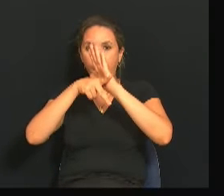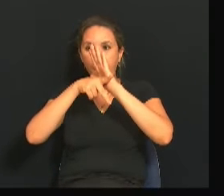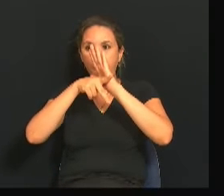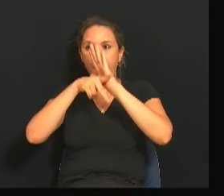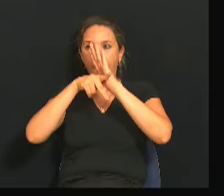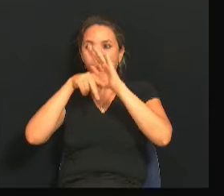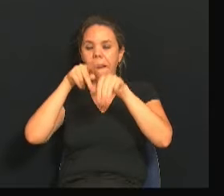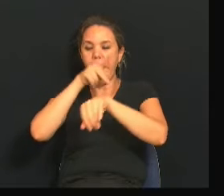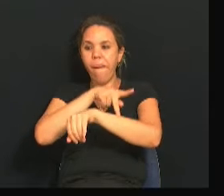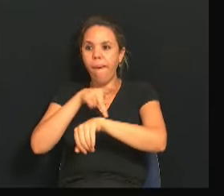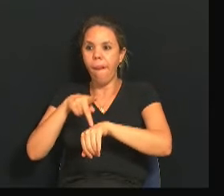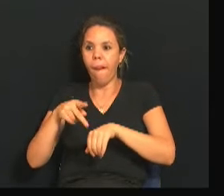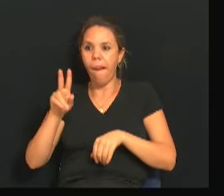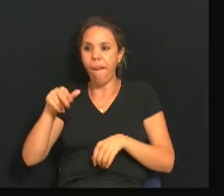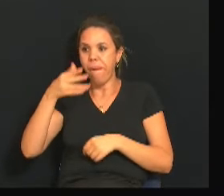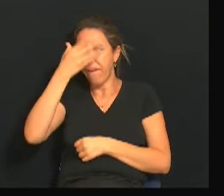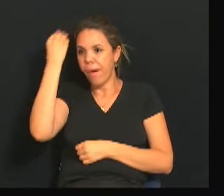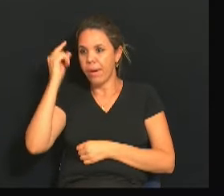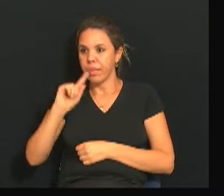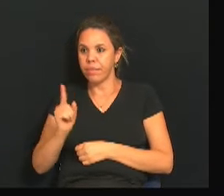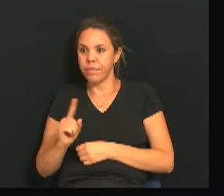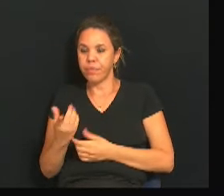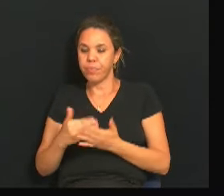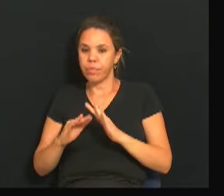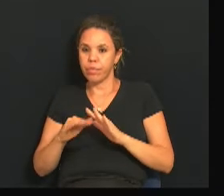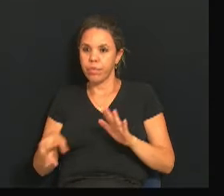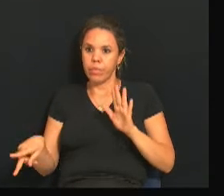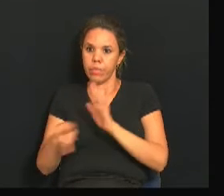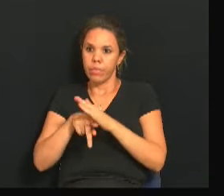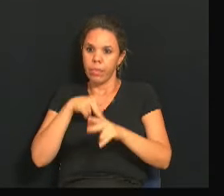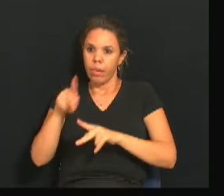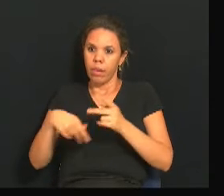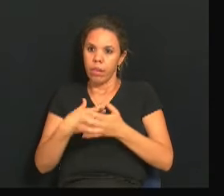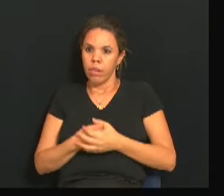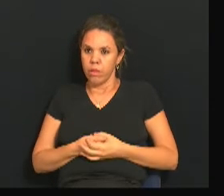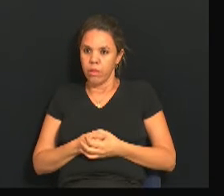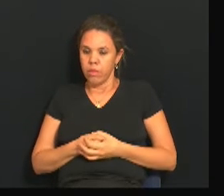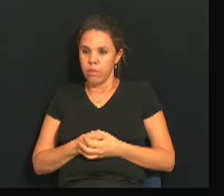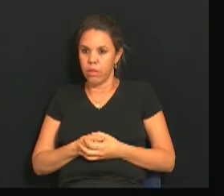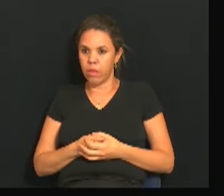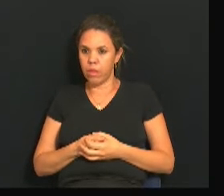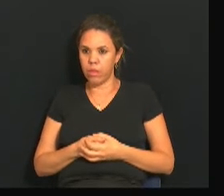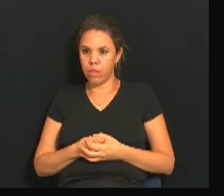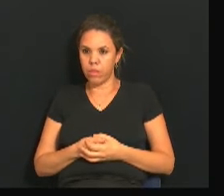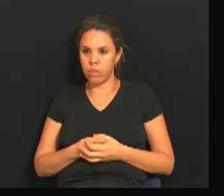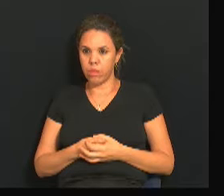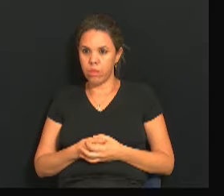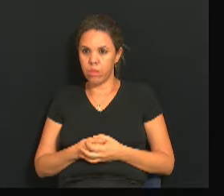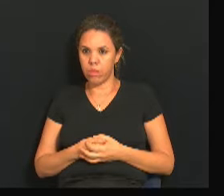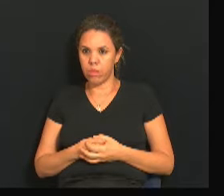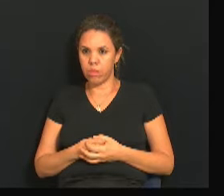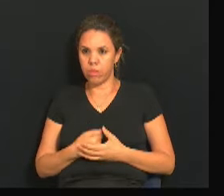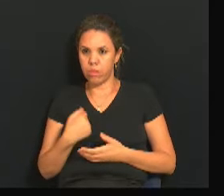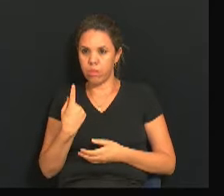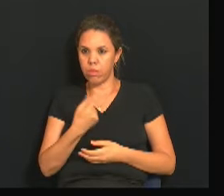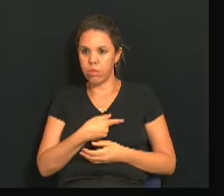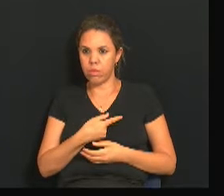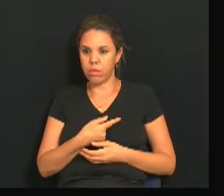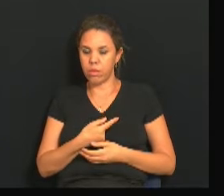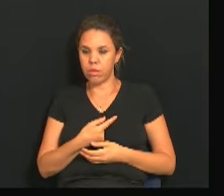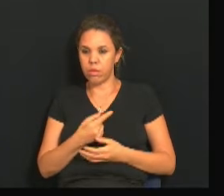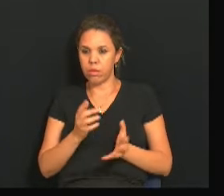mas nunca esquecendo que a escola é uma propriedade do povo, tá? Ela é uma propriedade nossa, da